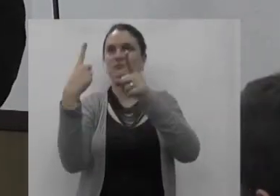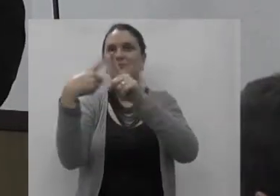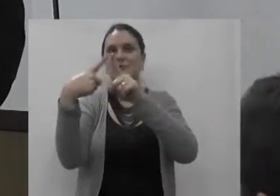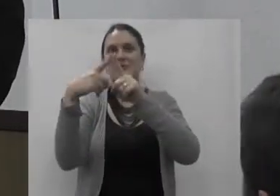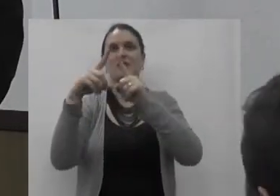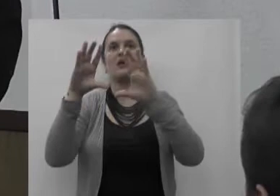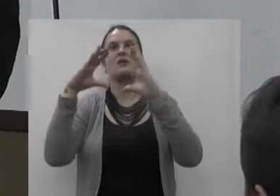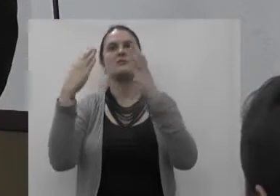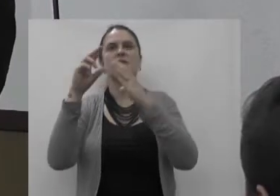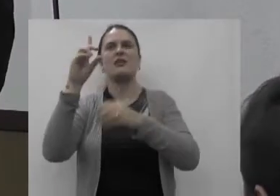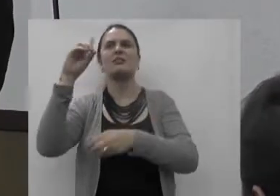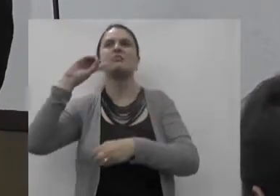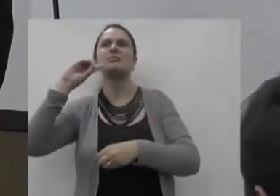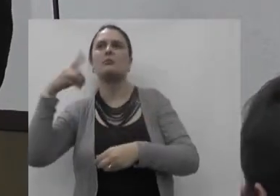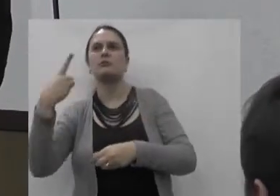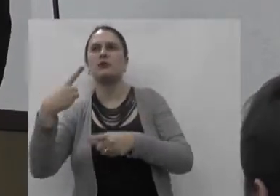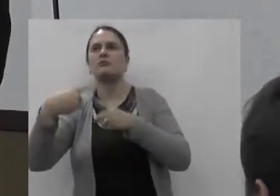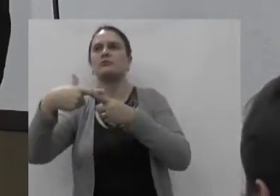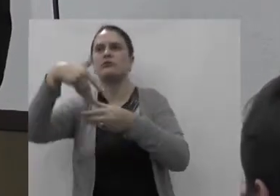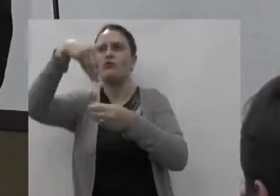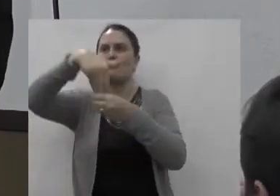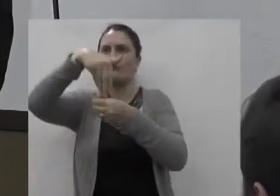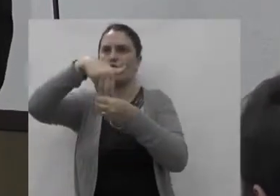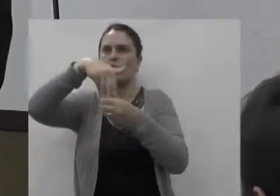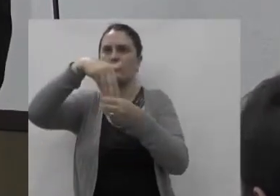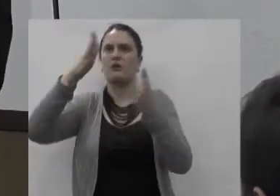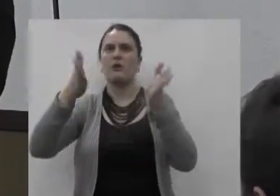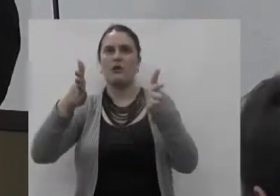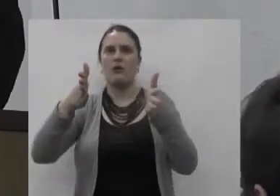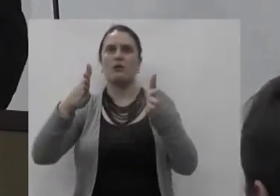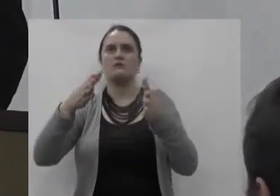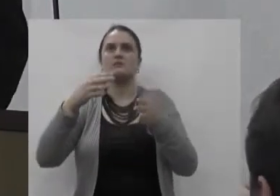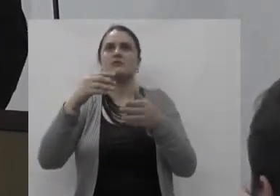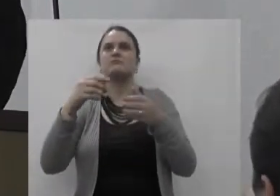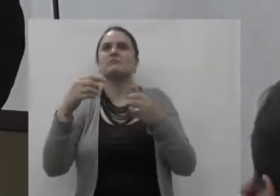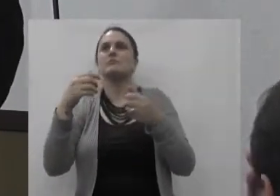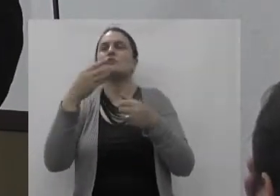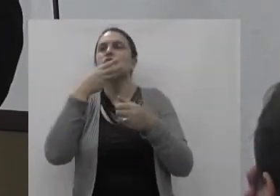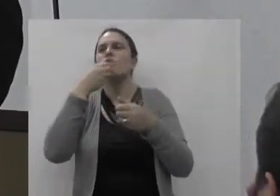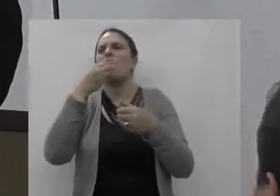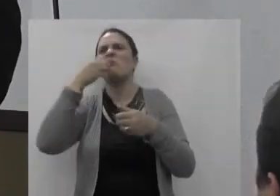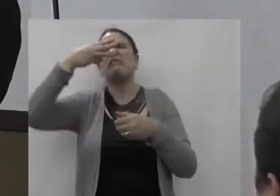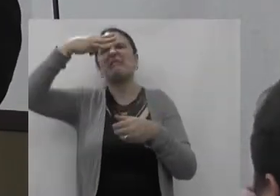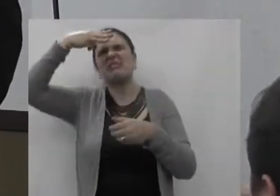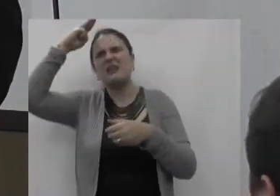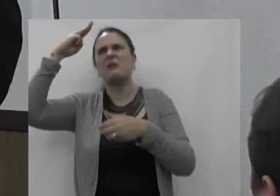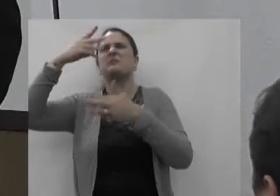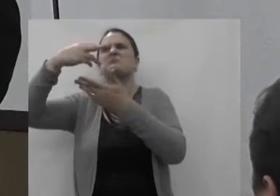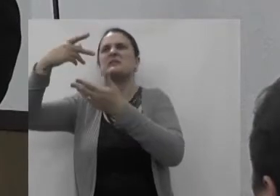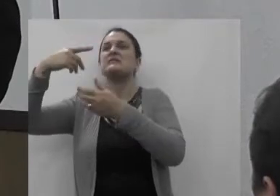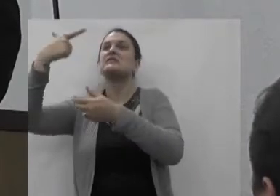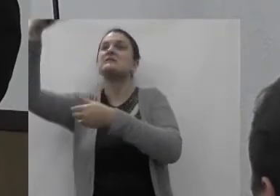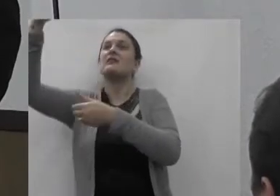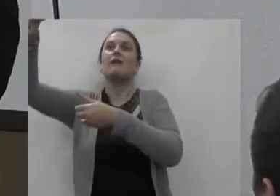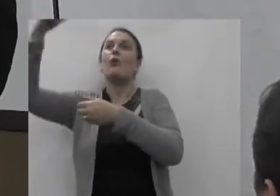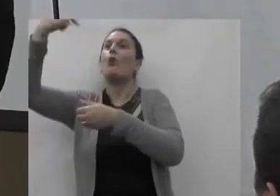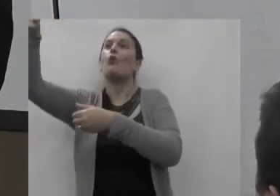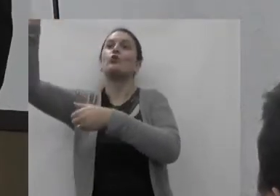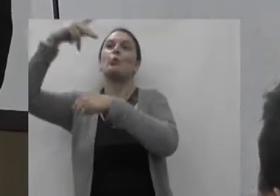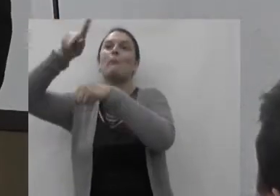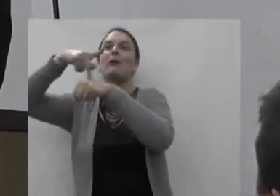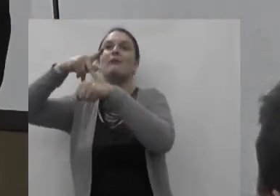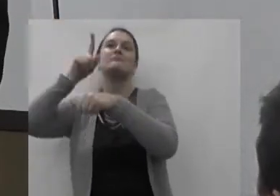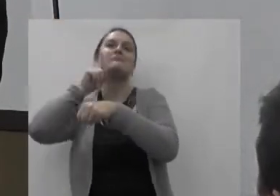estarem concorrendo à reeleição, eles então tiveram que sair do país,